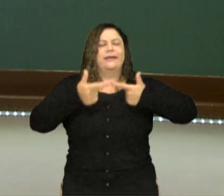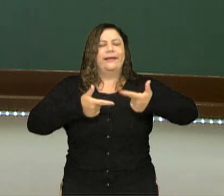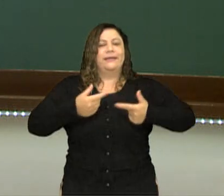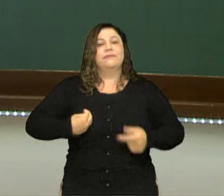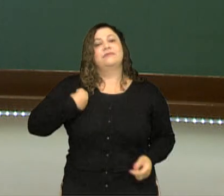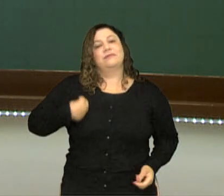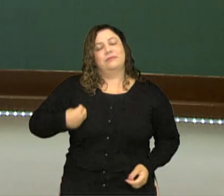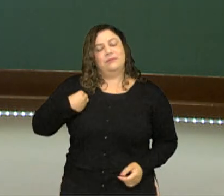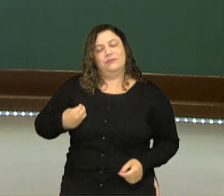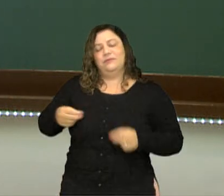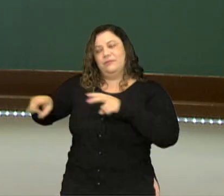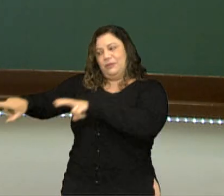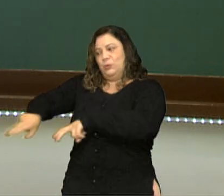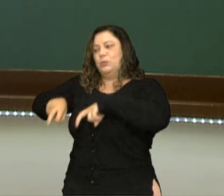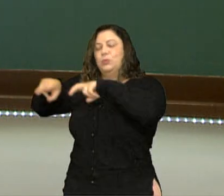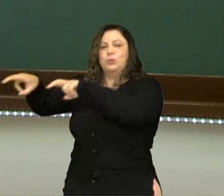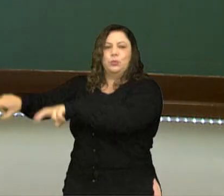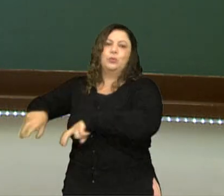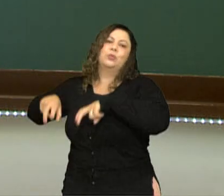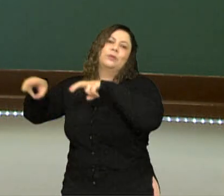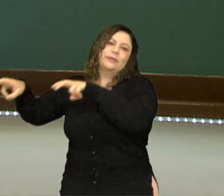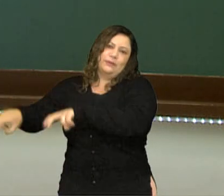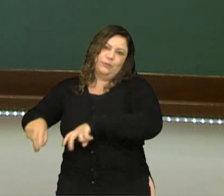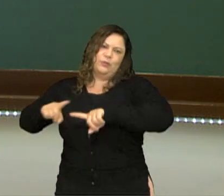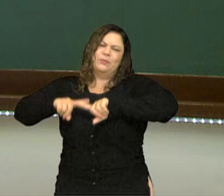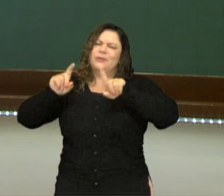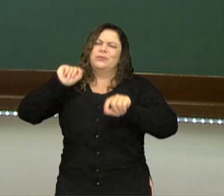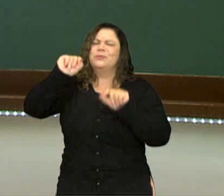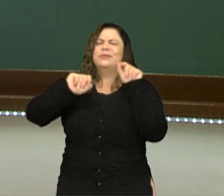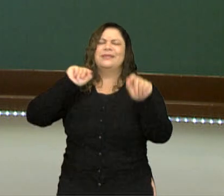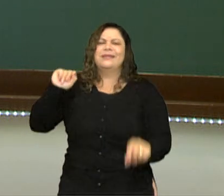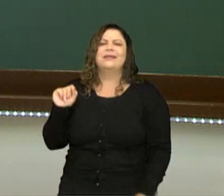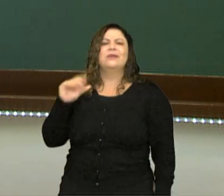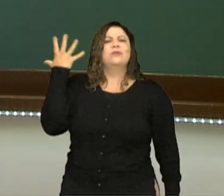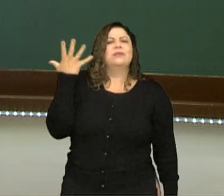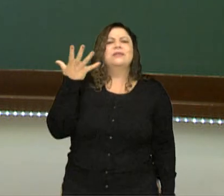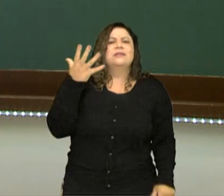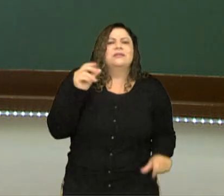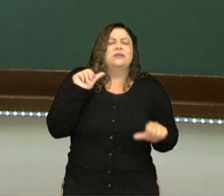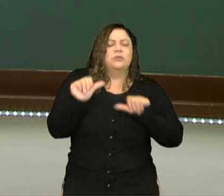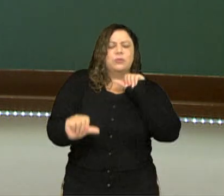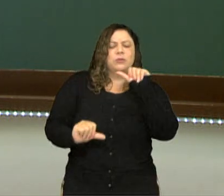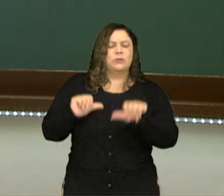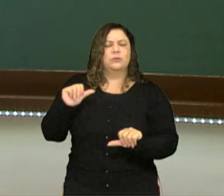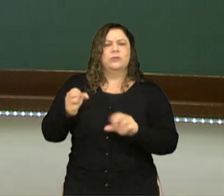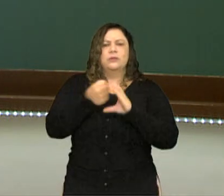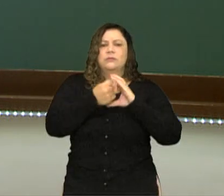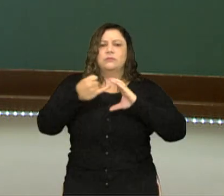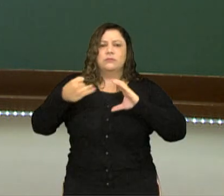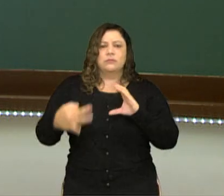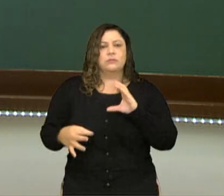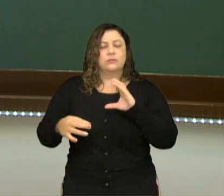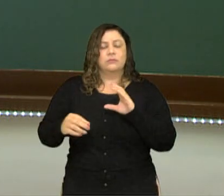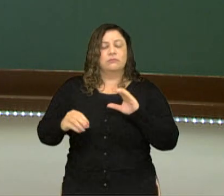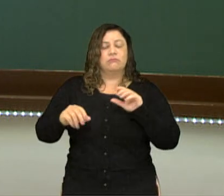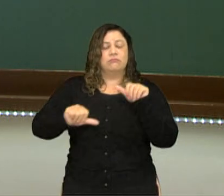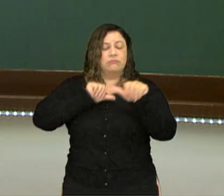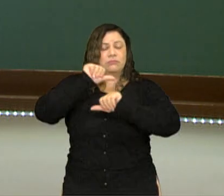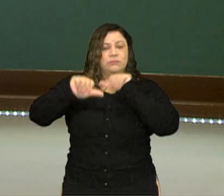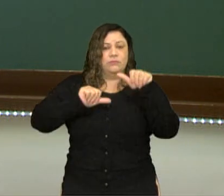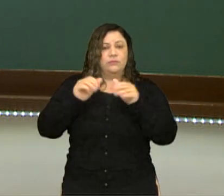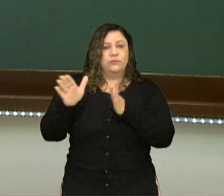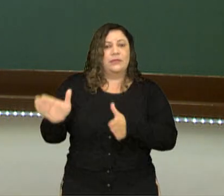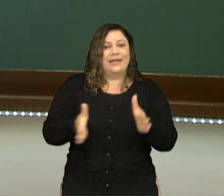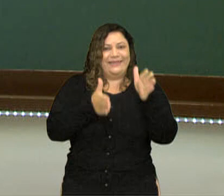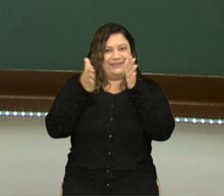no espaço rural. Mas o que aconteceu para que isso mudasse? O que nós vamos ter de características para a mudança desse